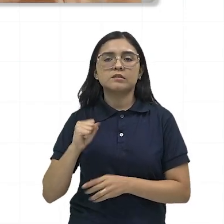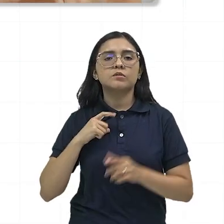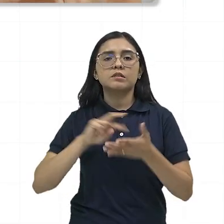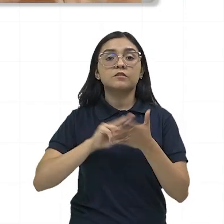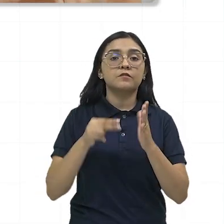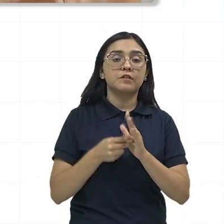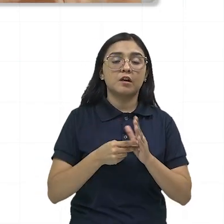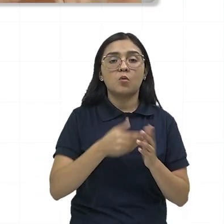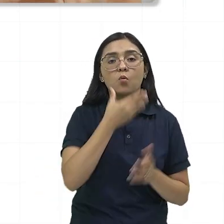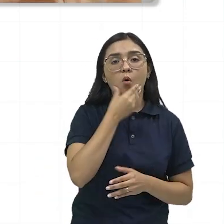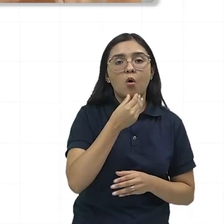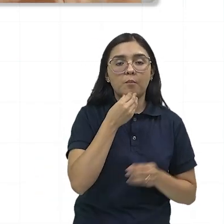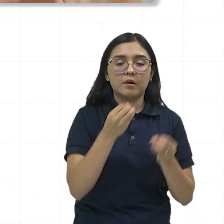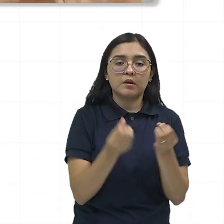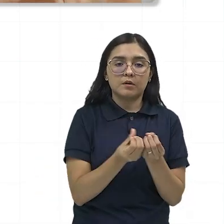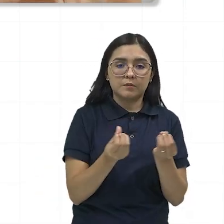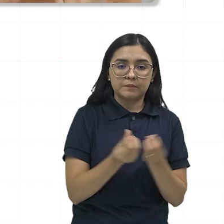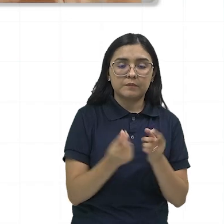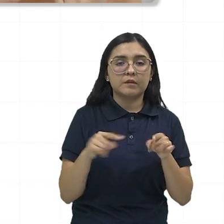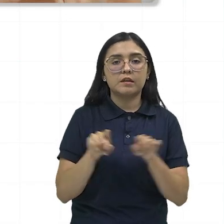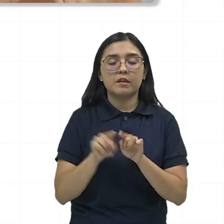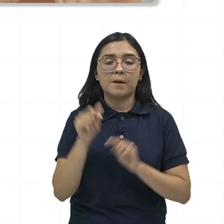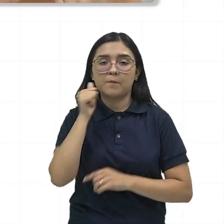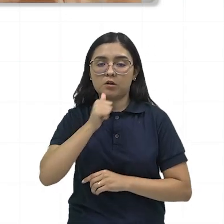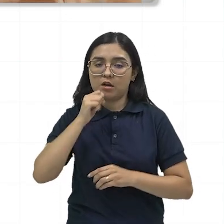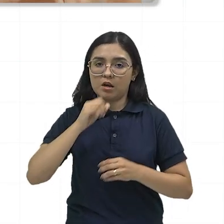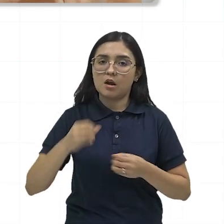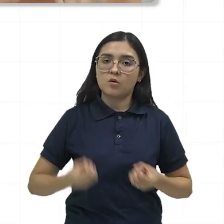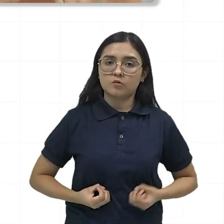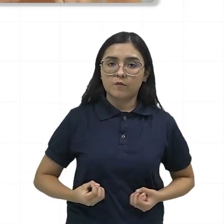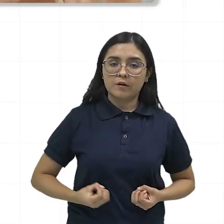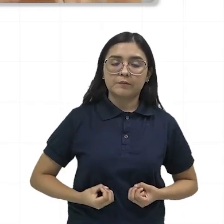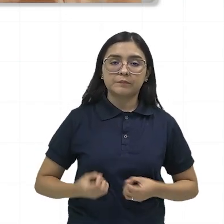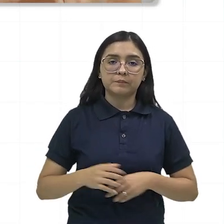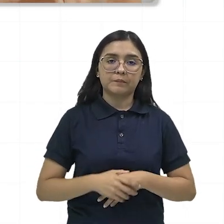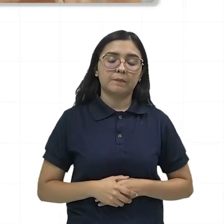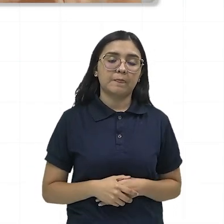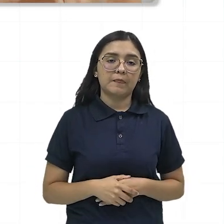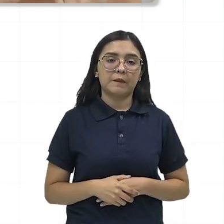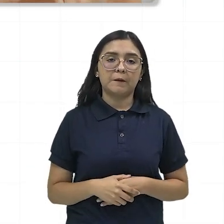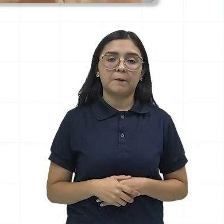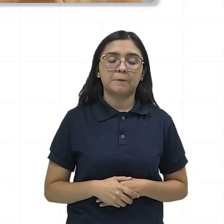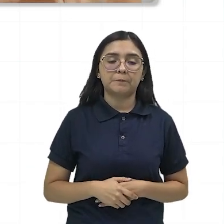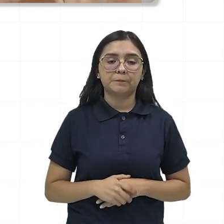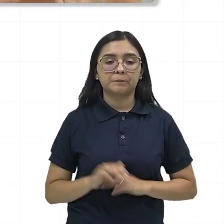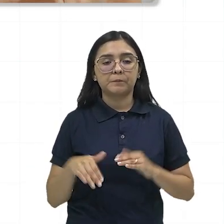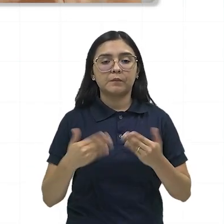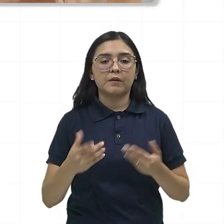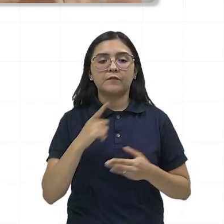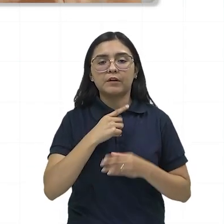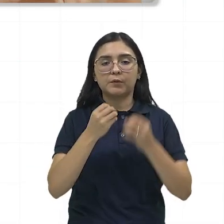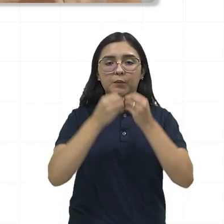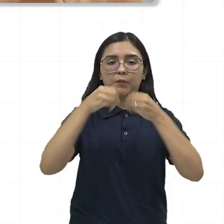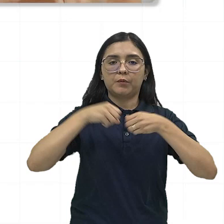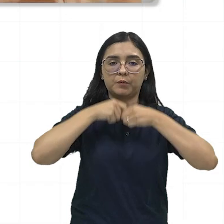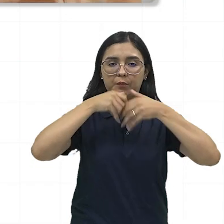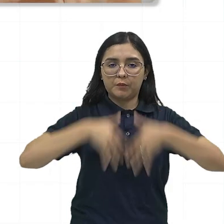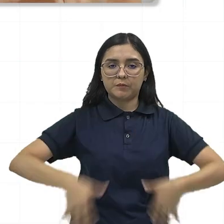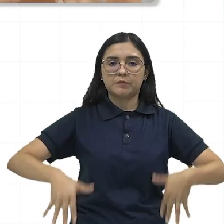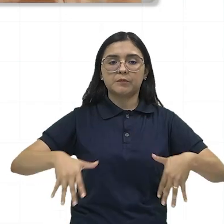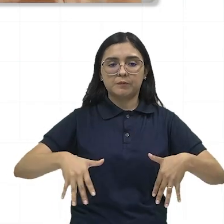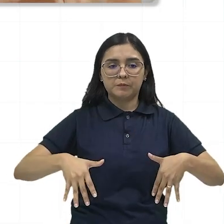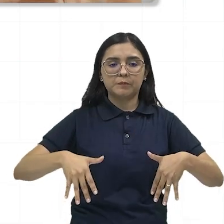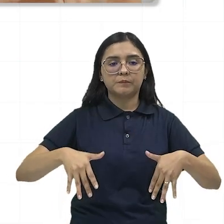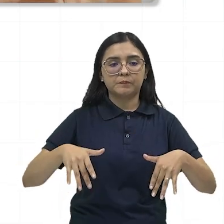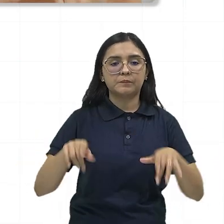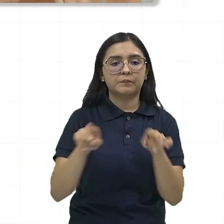caso dos meninos, e os ovários, no caso das meninas, que por sua vez irão liberar os hormônios